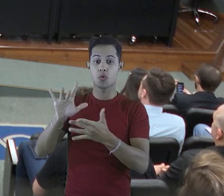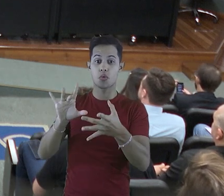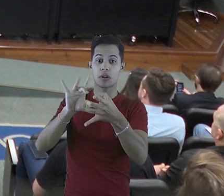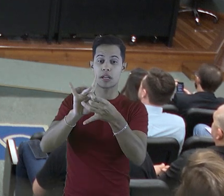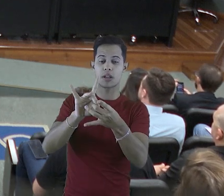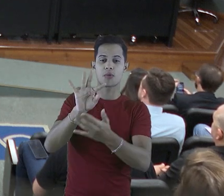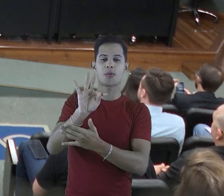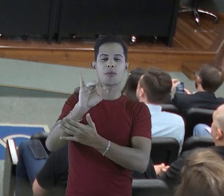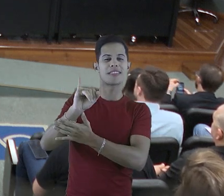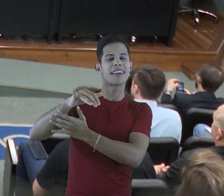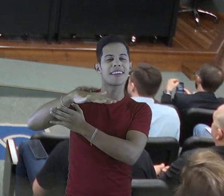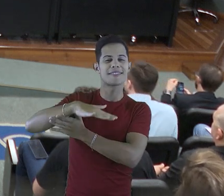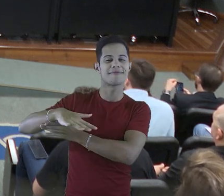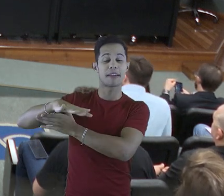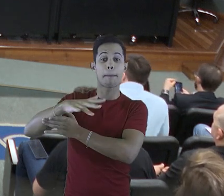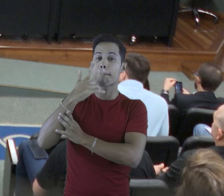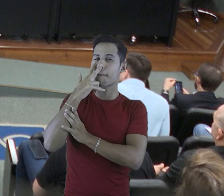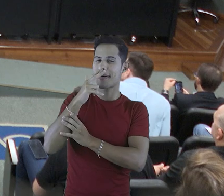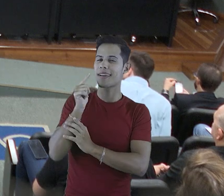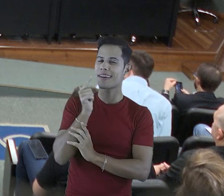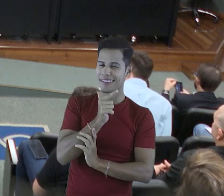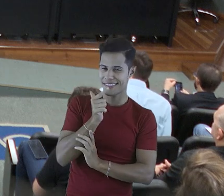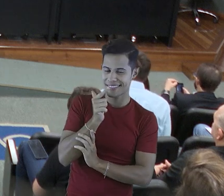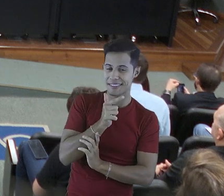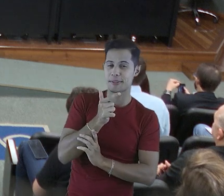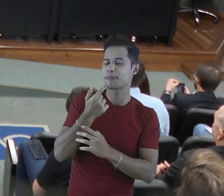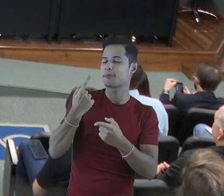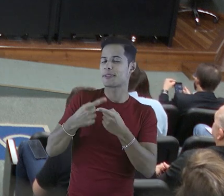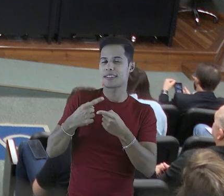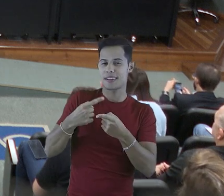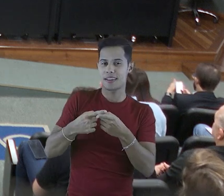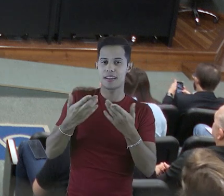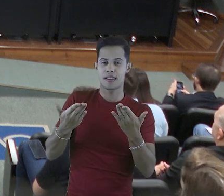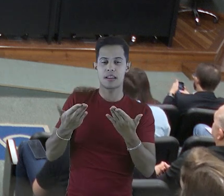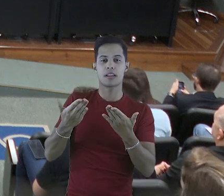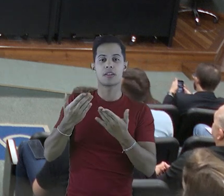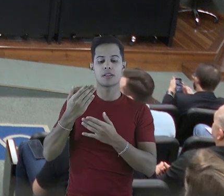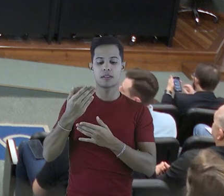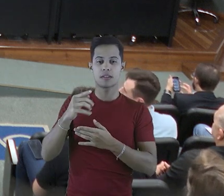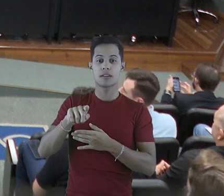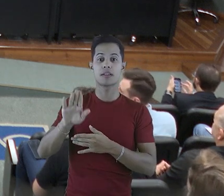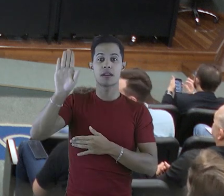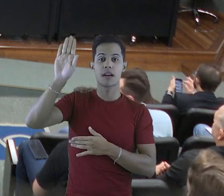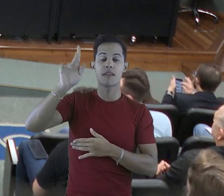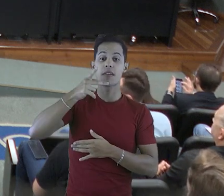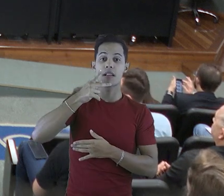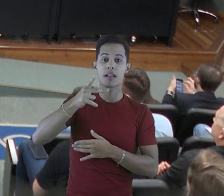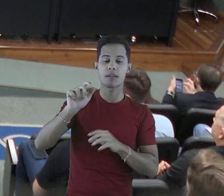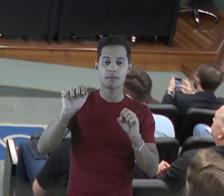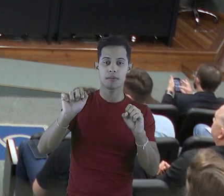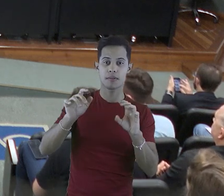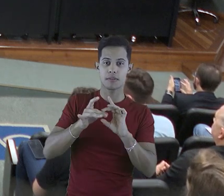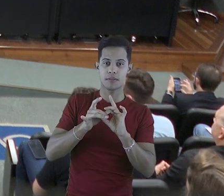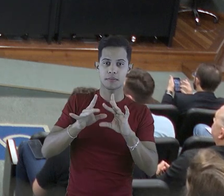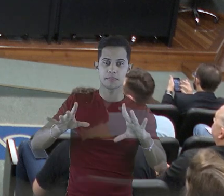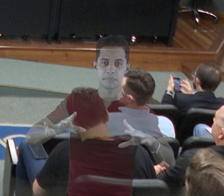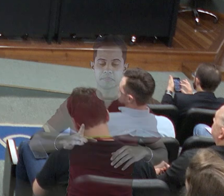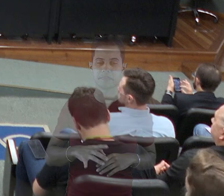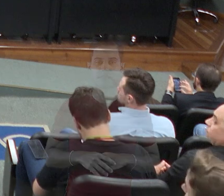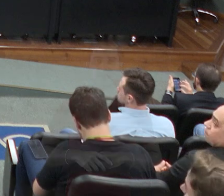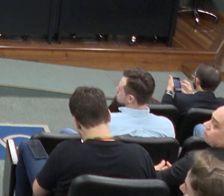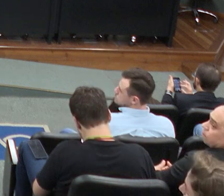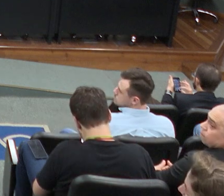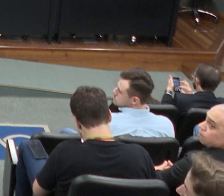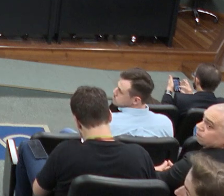conjunto com área de TI e demais áreas envolvidas. Isso é muito engraçado. Porque, por exemplo, a gente viu que isso foi no direito. Quer falar?